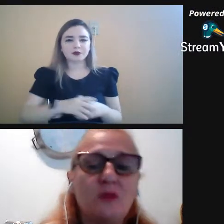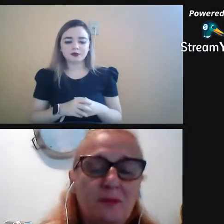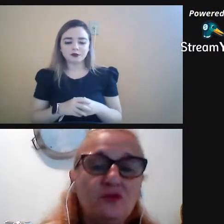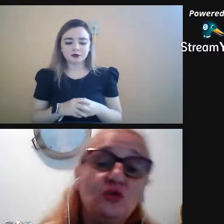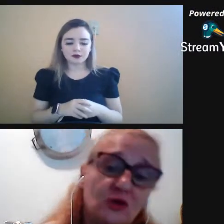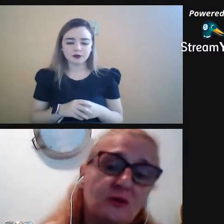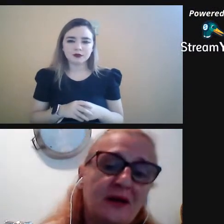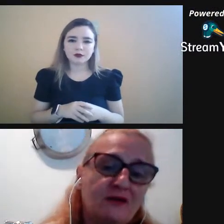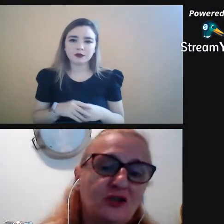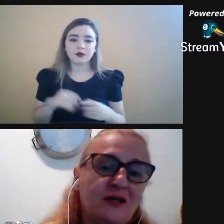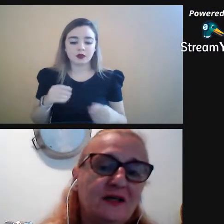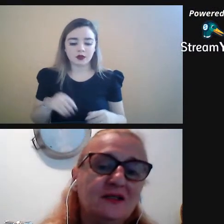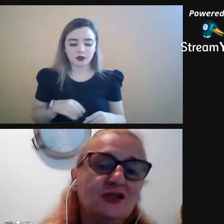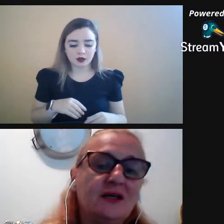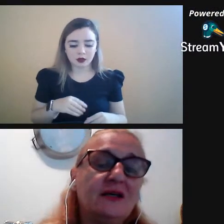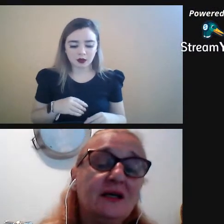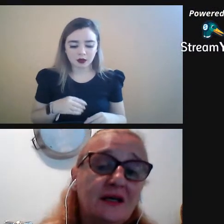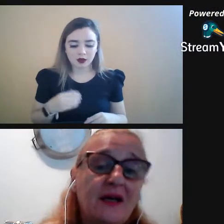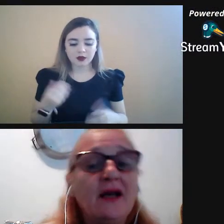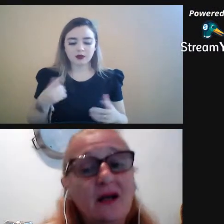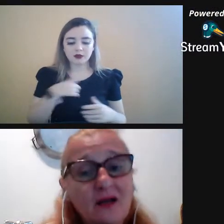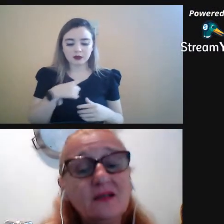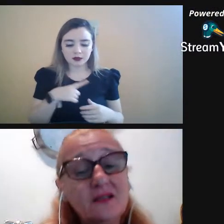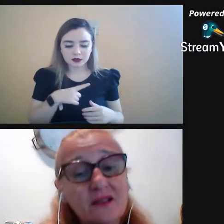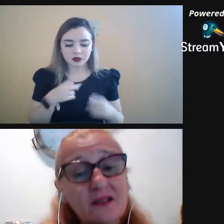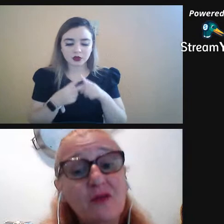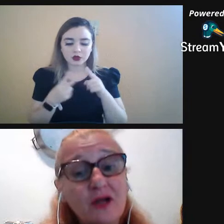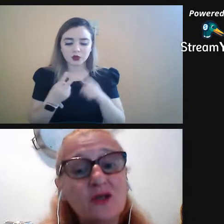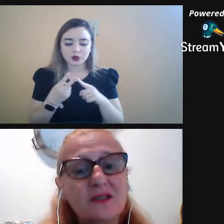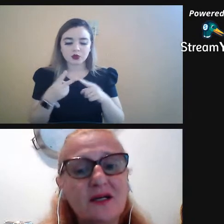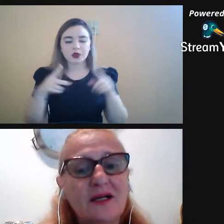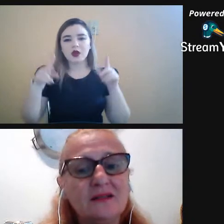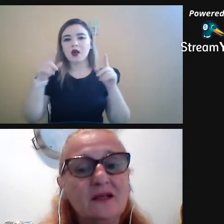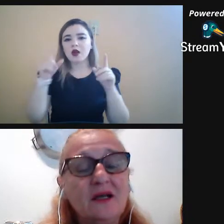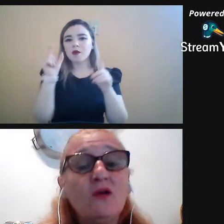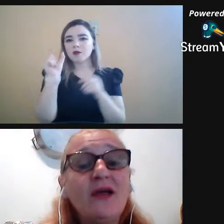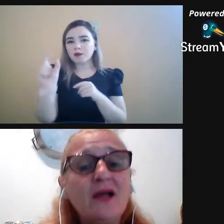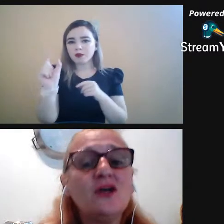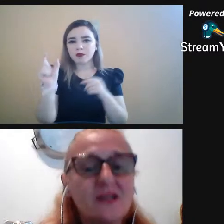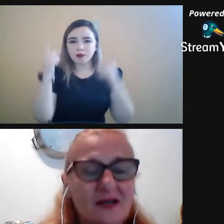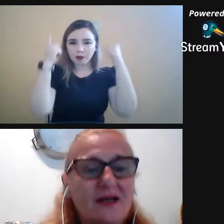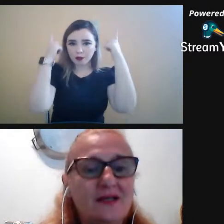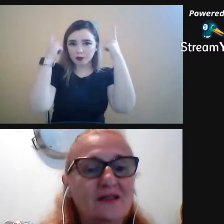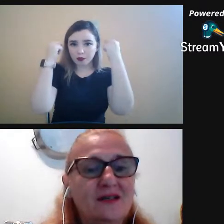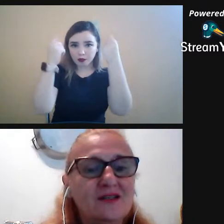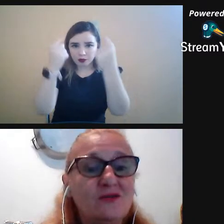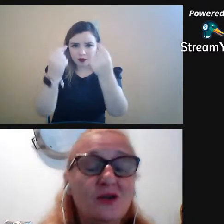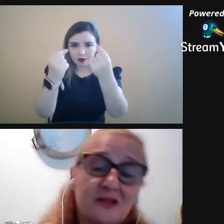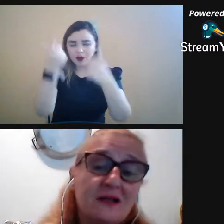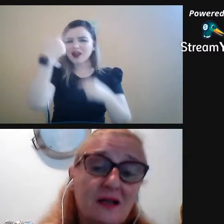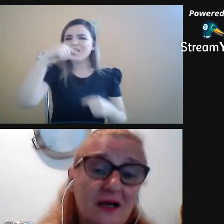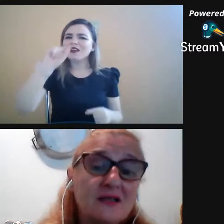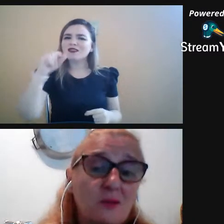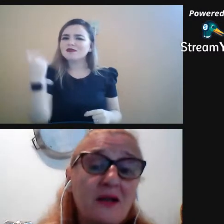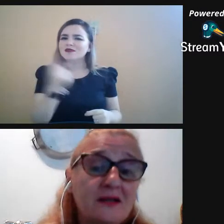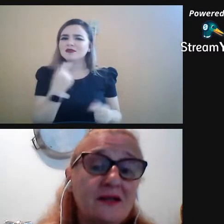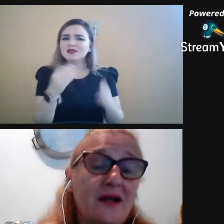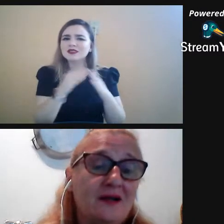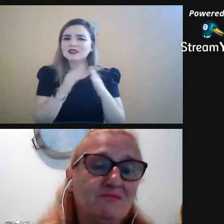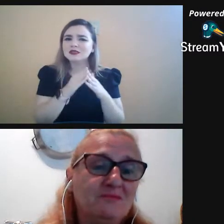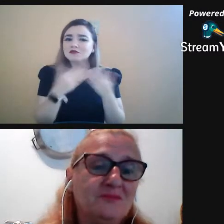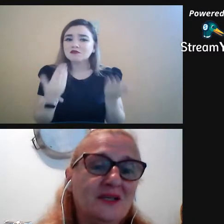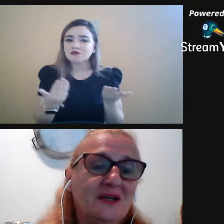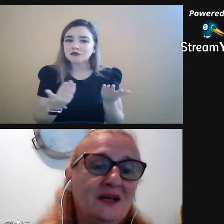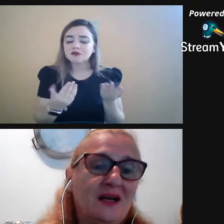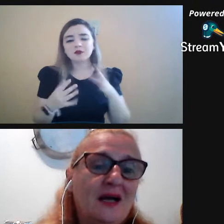ela vem de duas palavras gregas, né? Que significa a nossa casa. Quem é a nossa casa, né, Silva? A nossa casa é o planeta